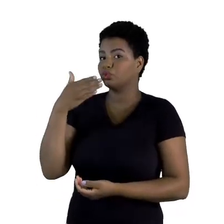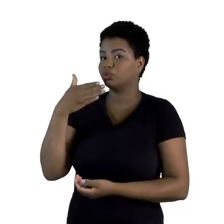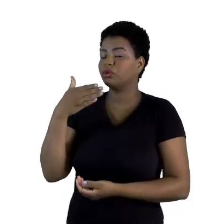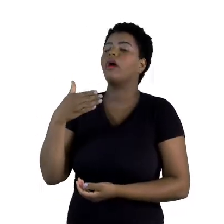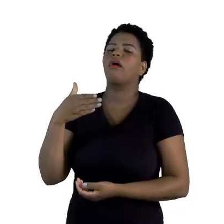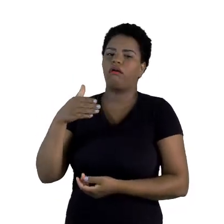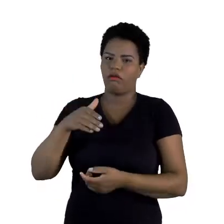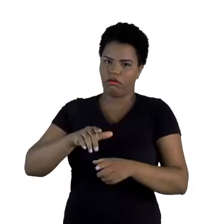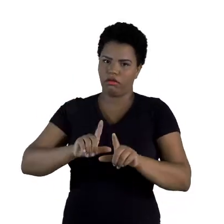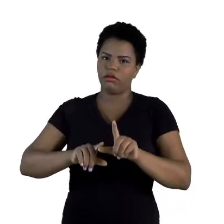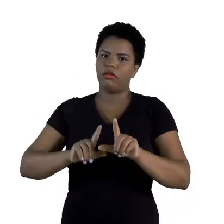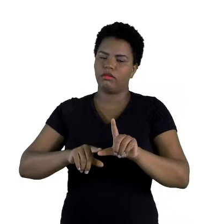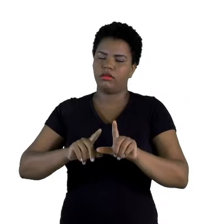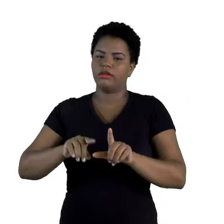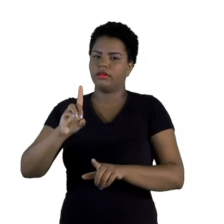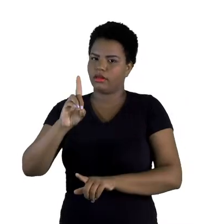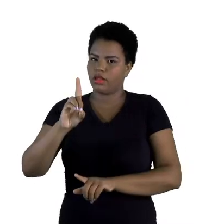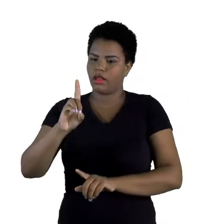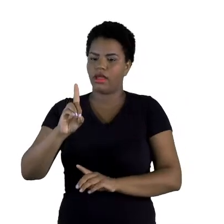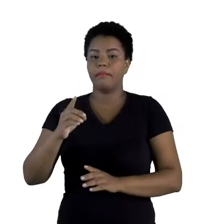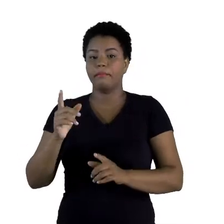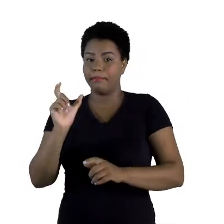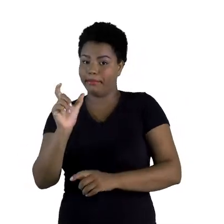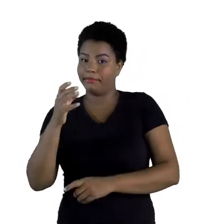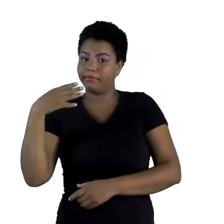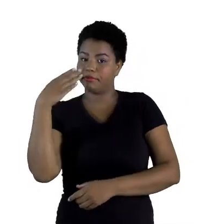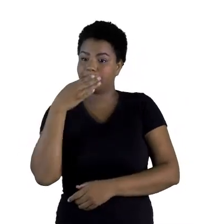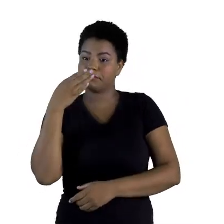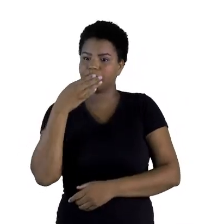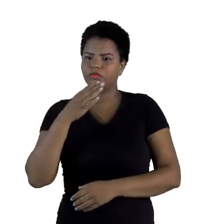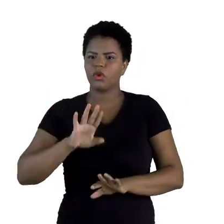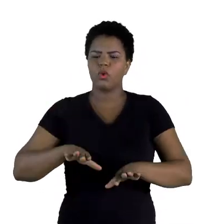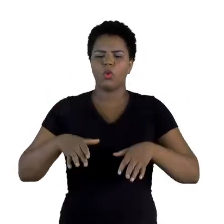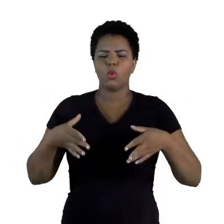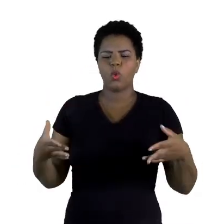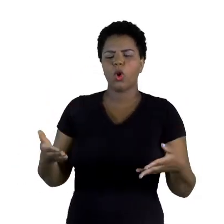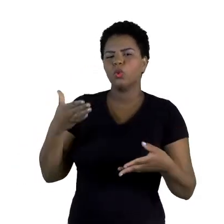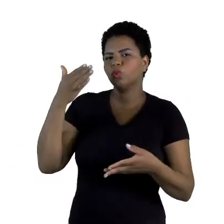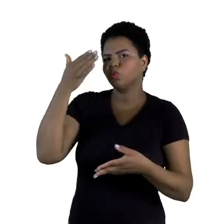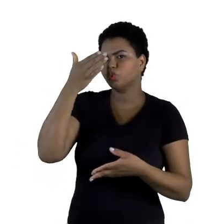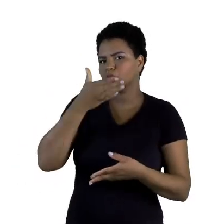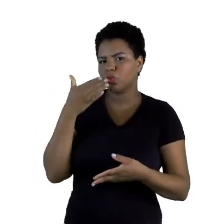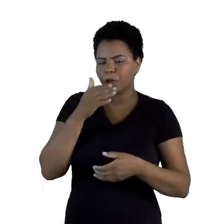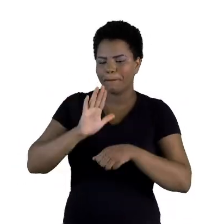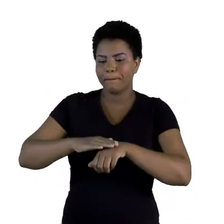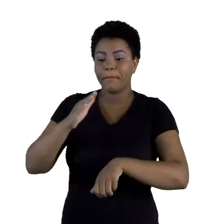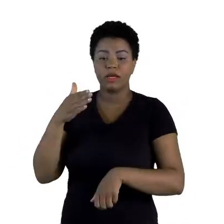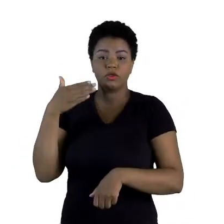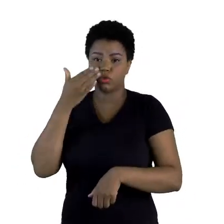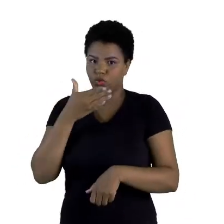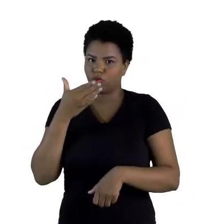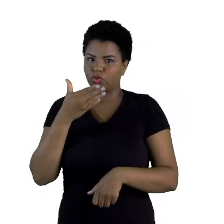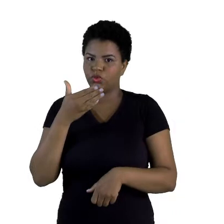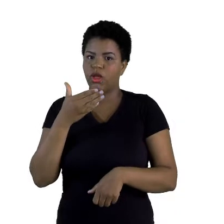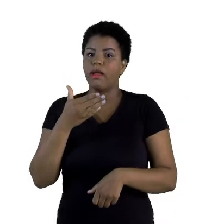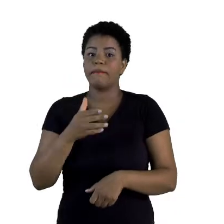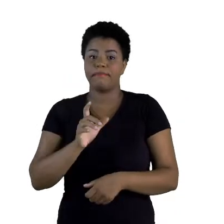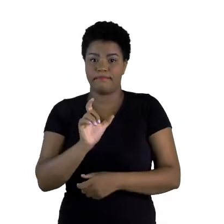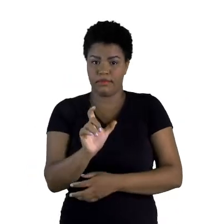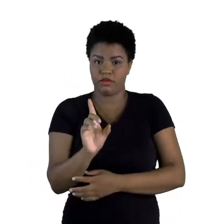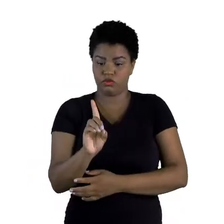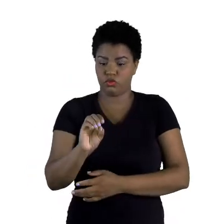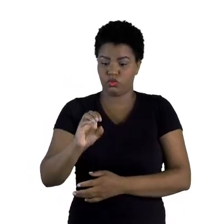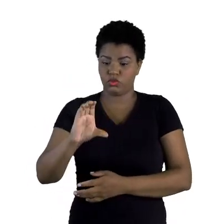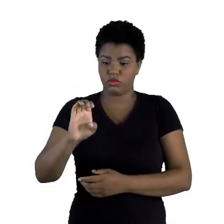doce. Qual é o doce mais doce? Duas vezes a letra, a palavrinha doce, que